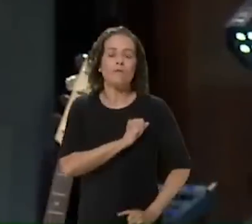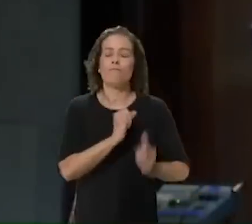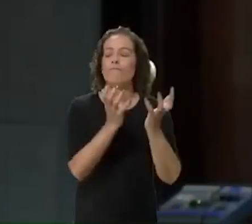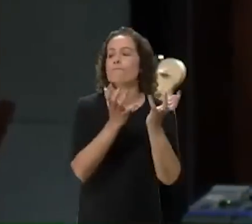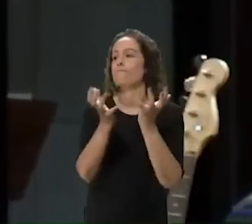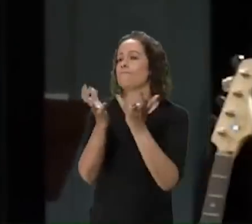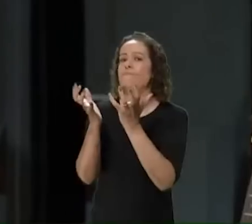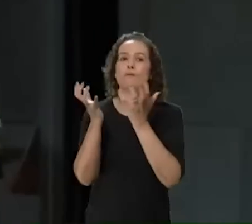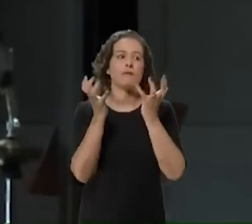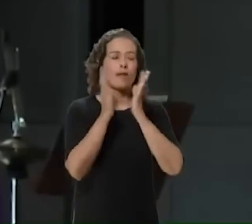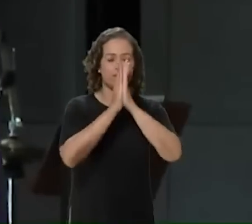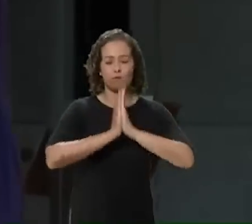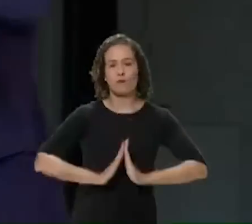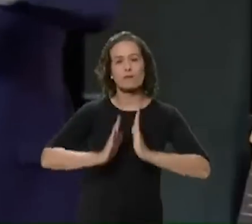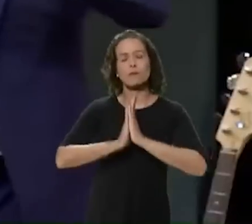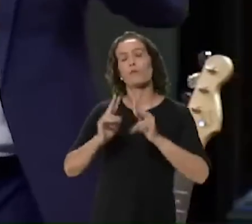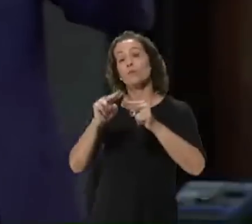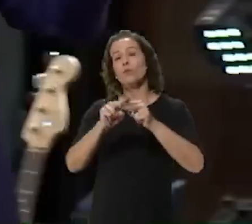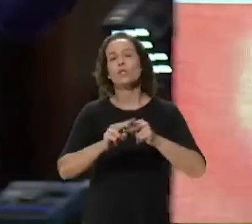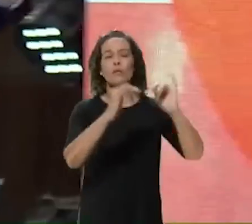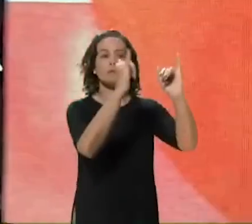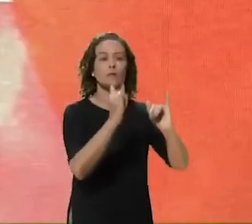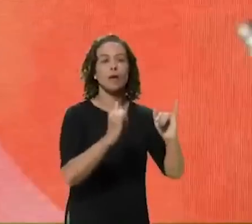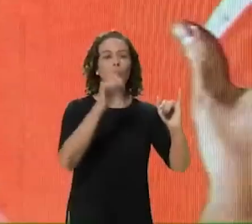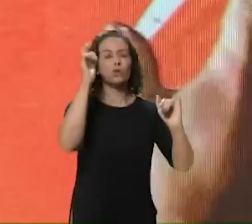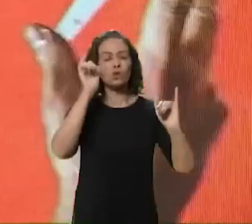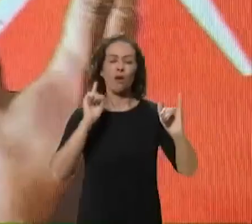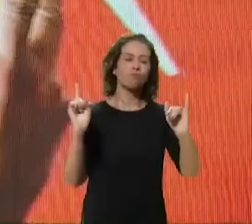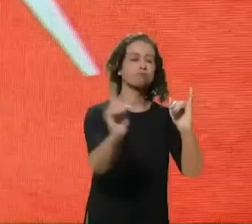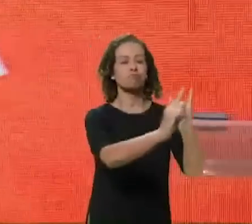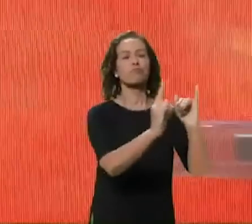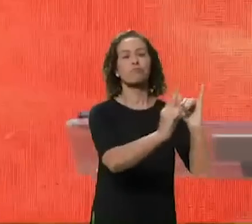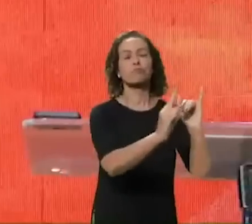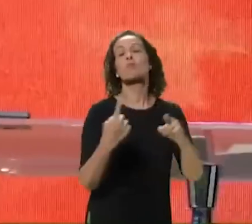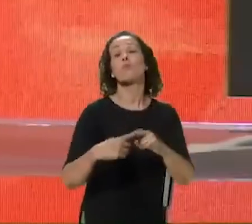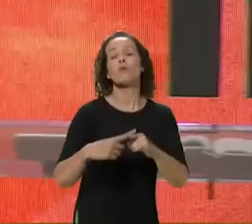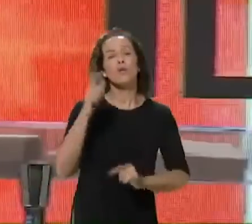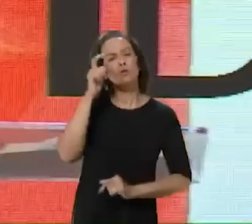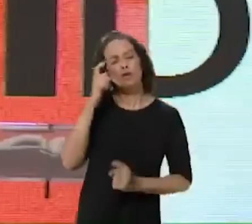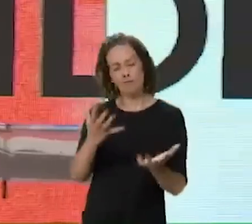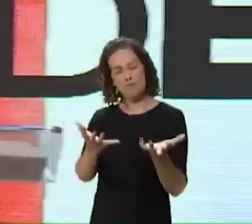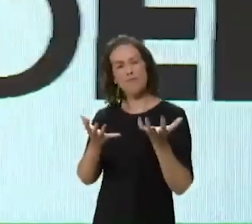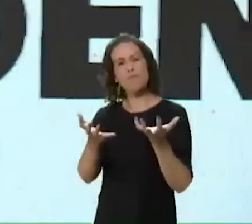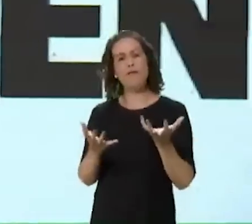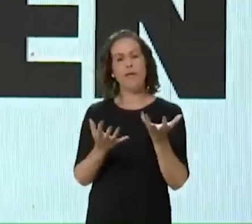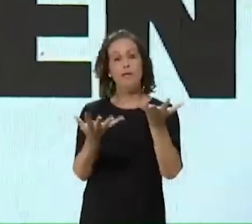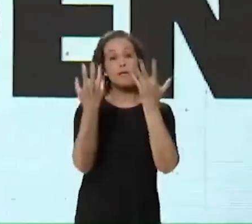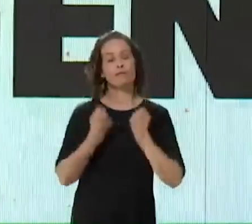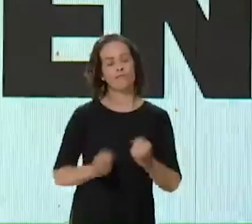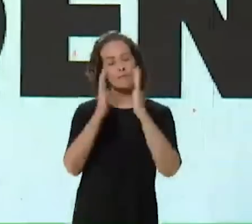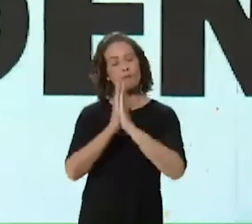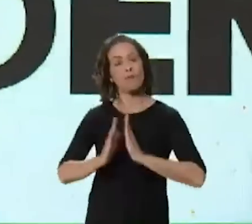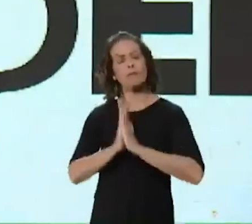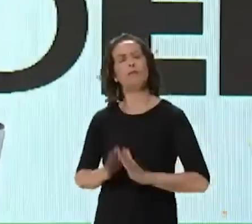de imagens para receber adoração. O que o diabo quer é ser reverenciado, como Jesus é. Ele quer o